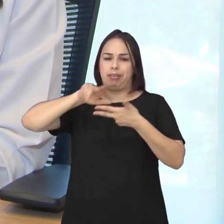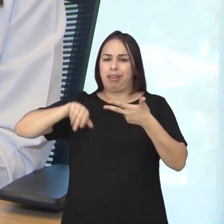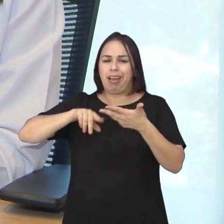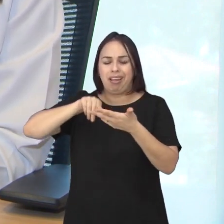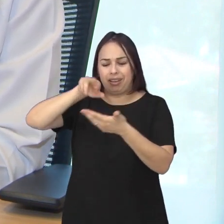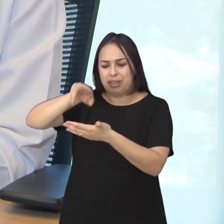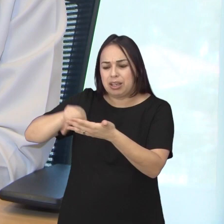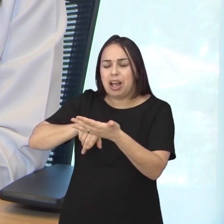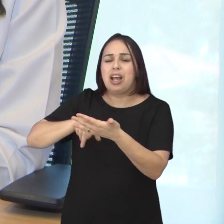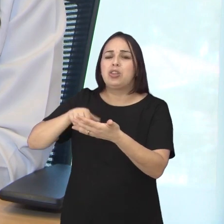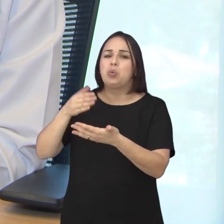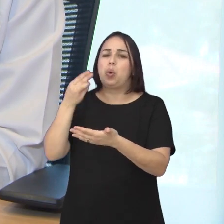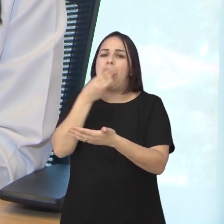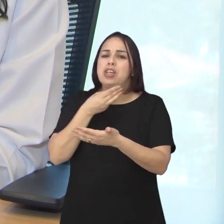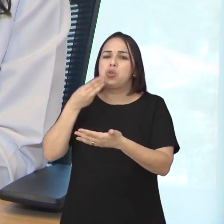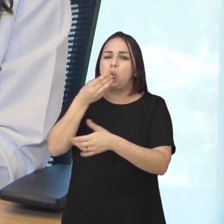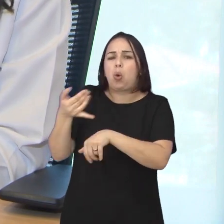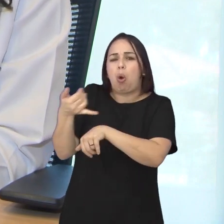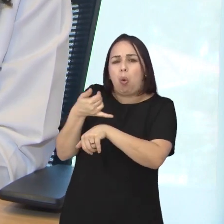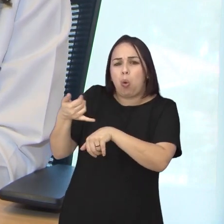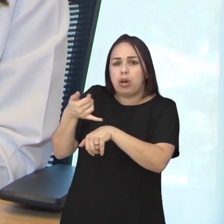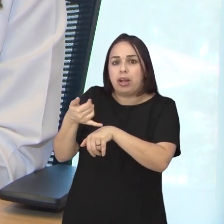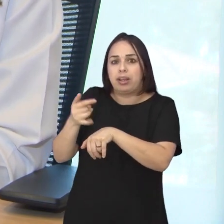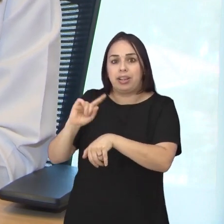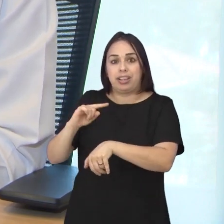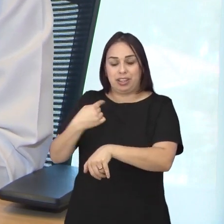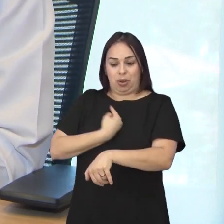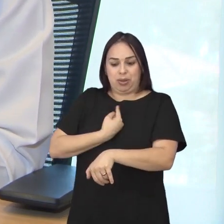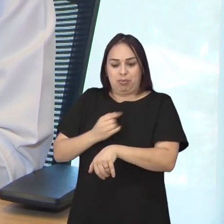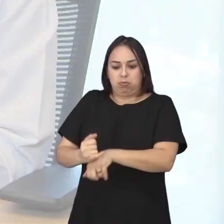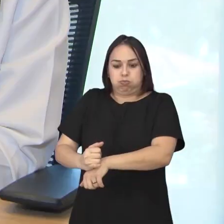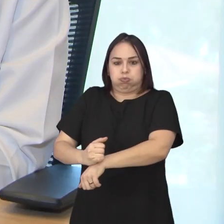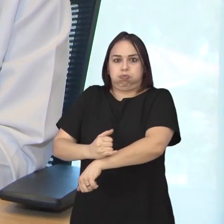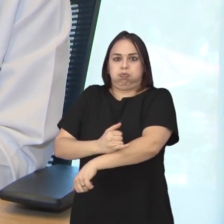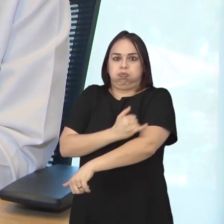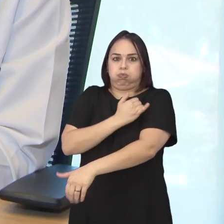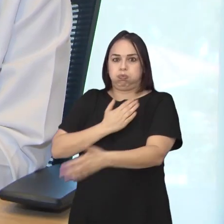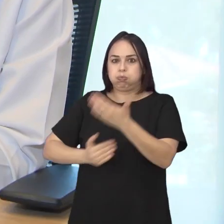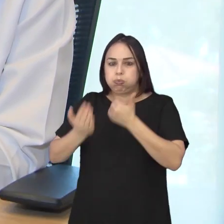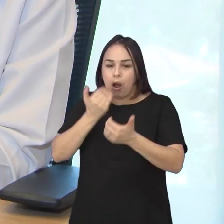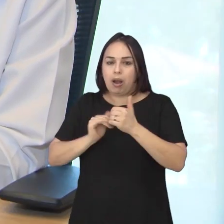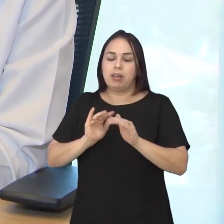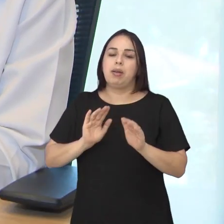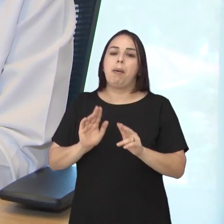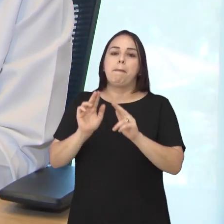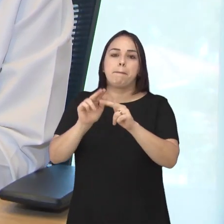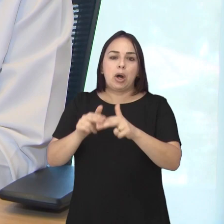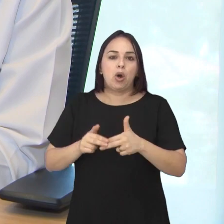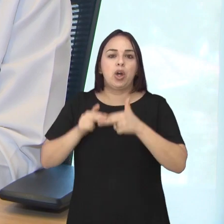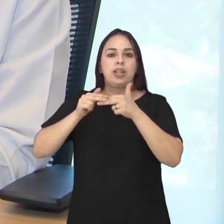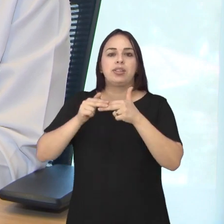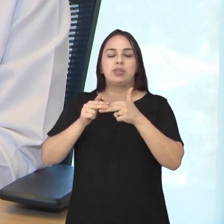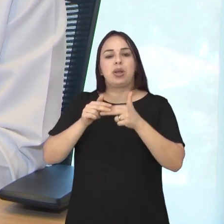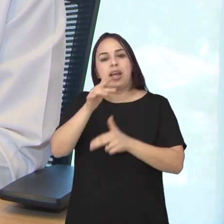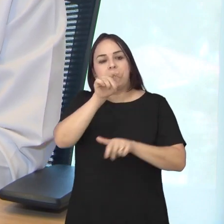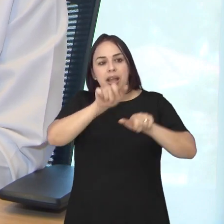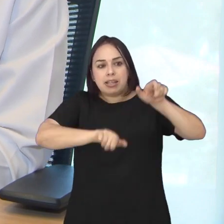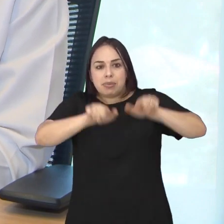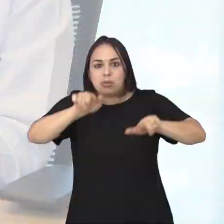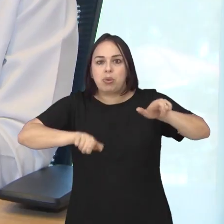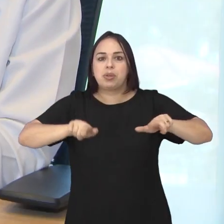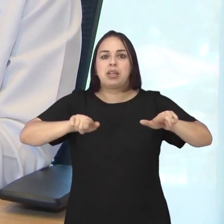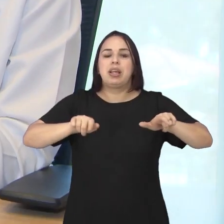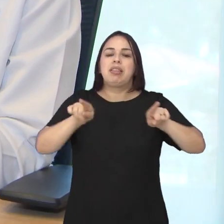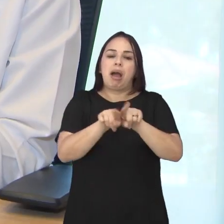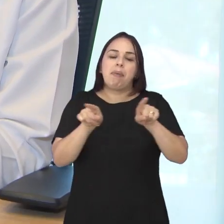caloria, cheio de açúcar, cheio de gordura e que a gente sabe que faz ganhar muito peso. Associado a isso, tem aumentado muito os índices de